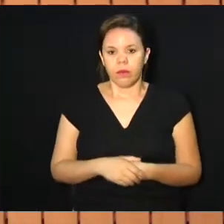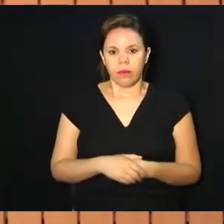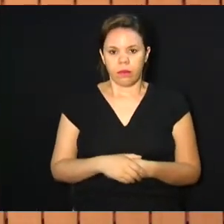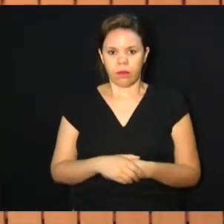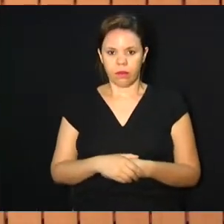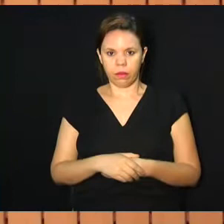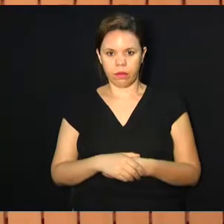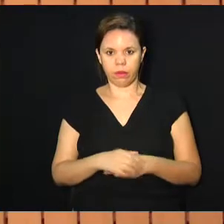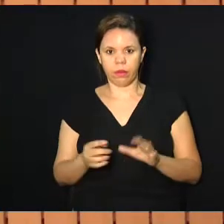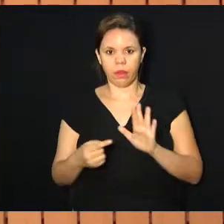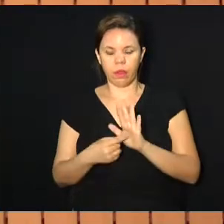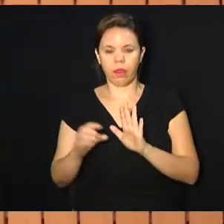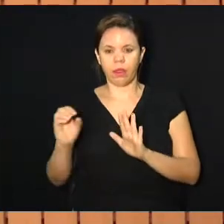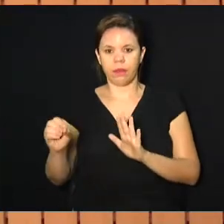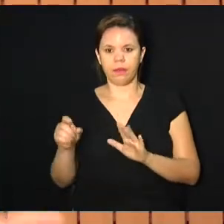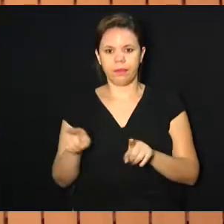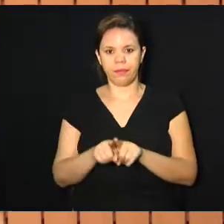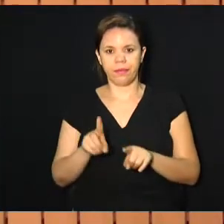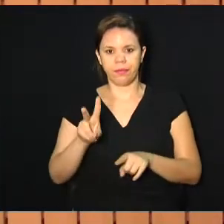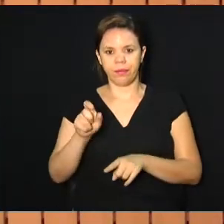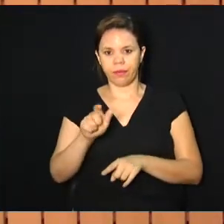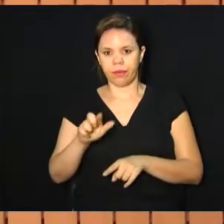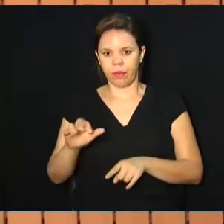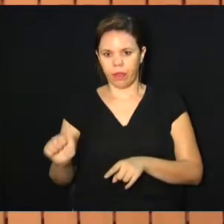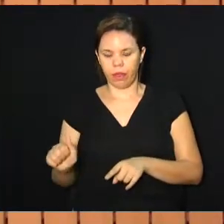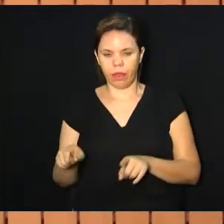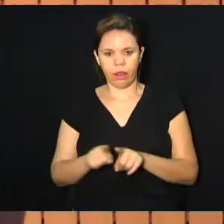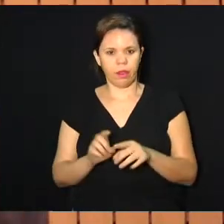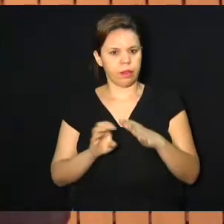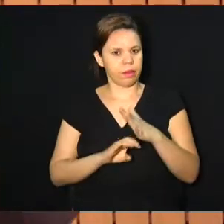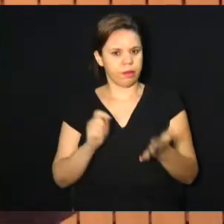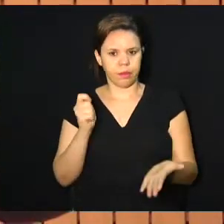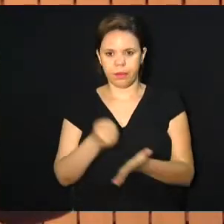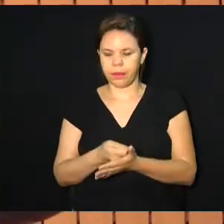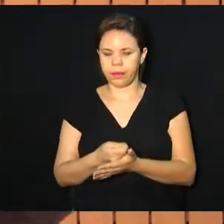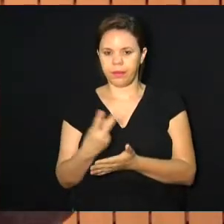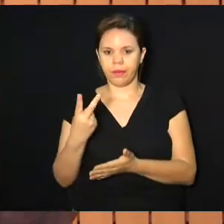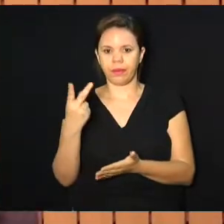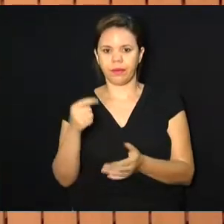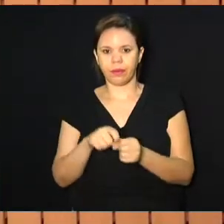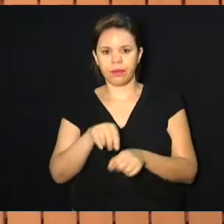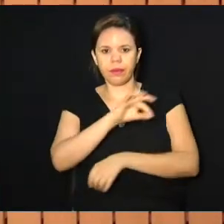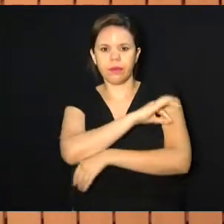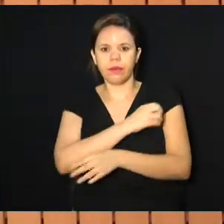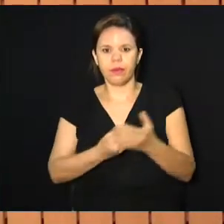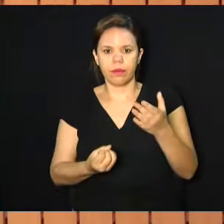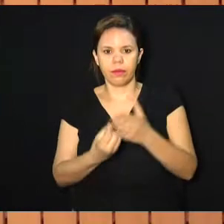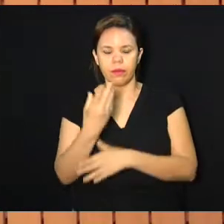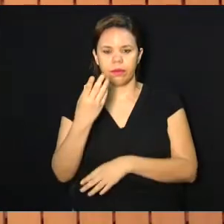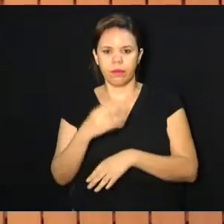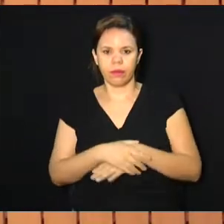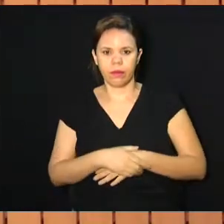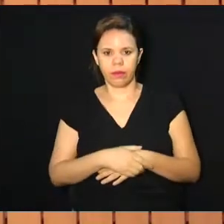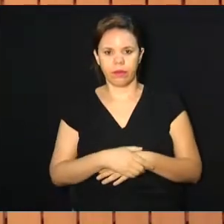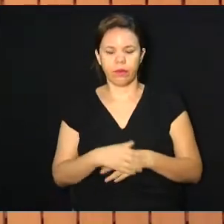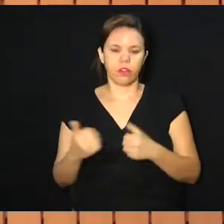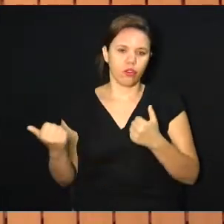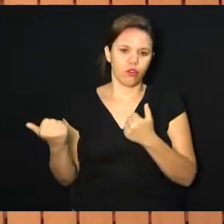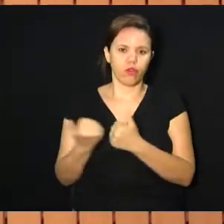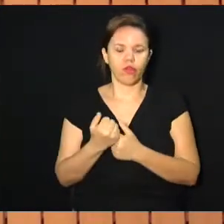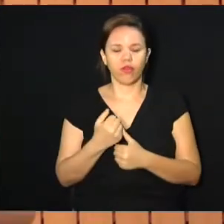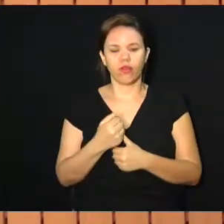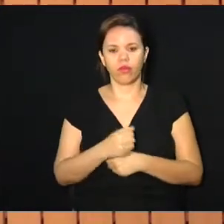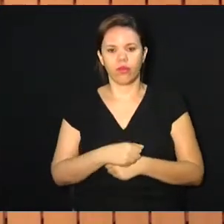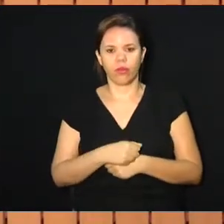colocou a tarifa como zero, aí as empresas, óbvio, não vão gastar vale transporte. O prefeito criou uma taxa municipal que substitui o vale